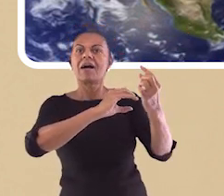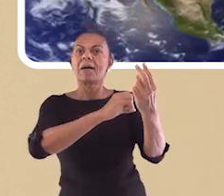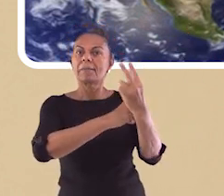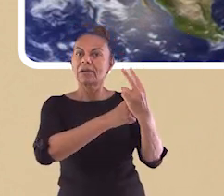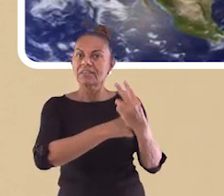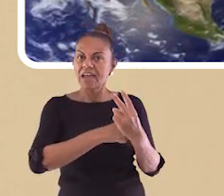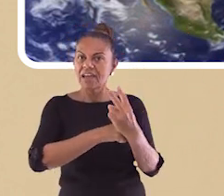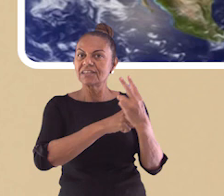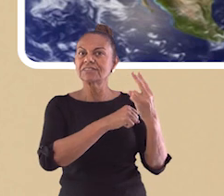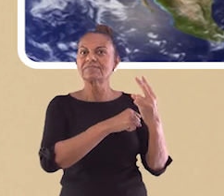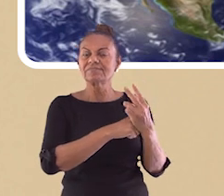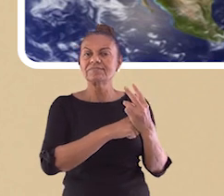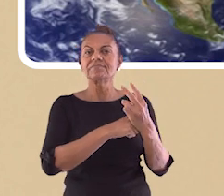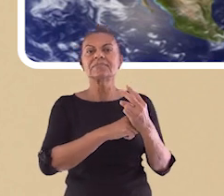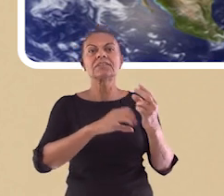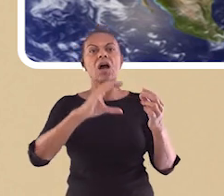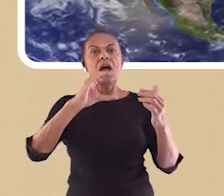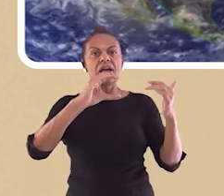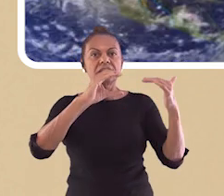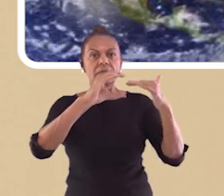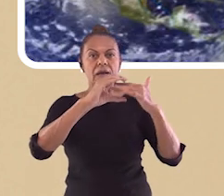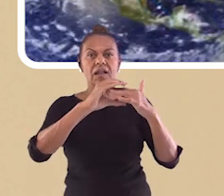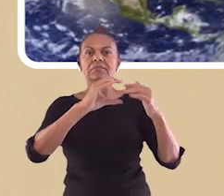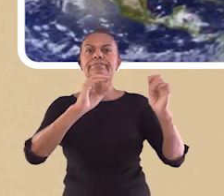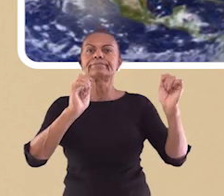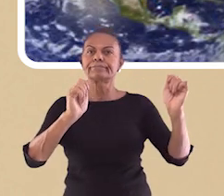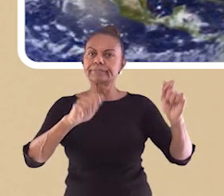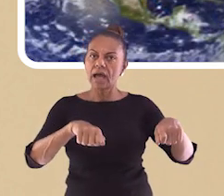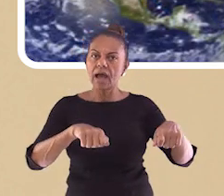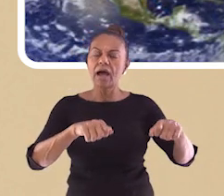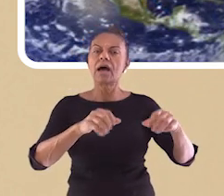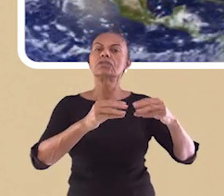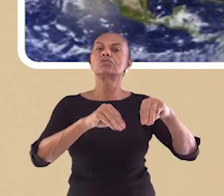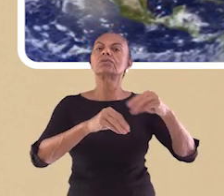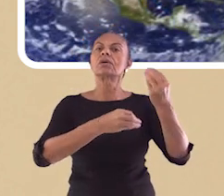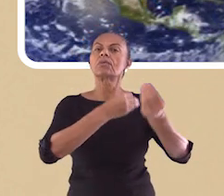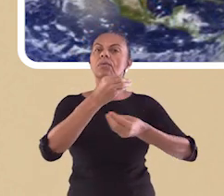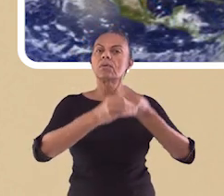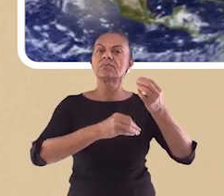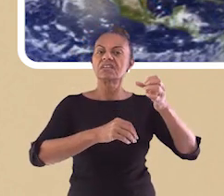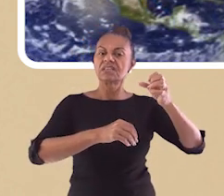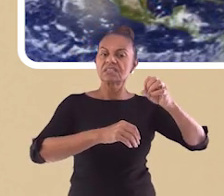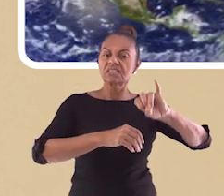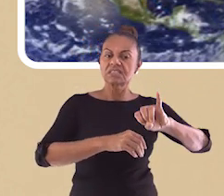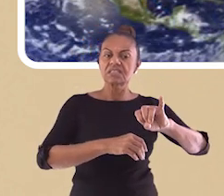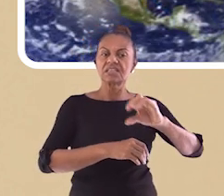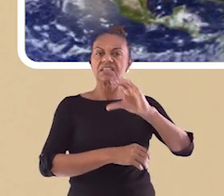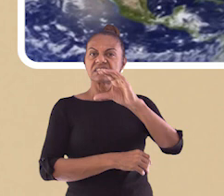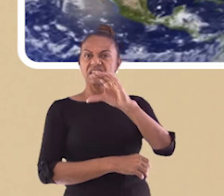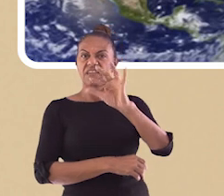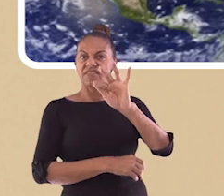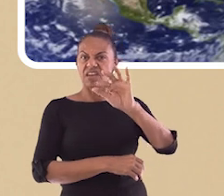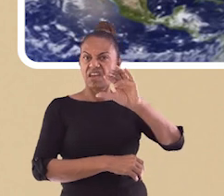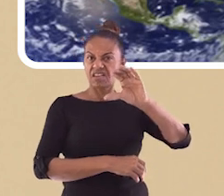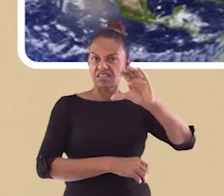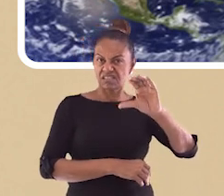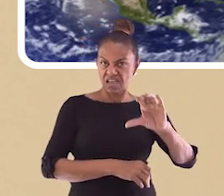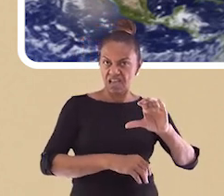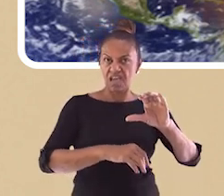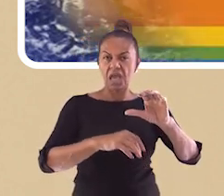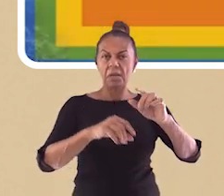as chances de queimadura e de câncer de pele. A camada de ozônio pode ser destruída com o lançamento de substâncias como